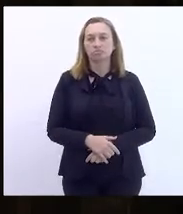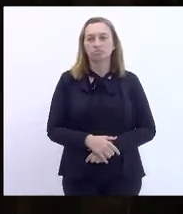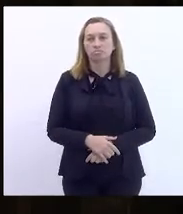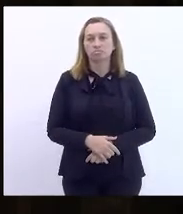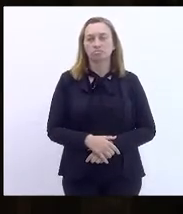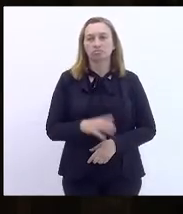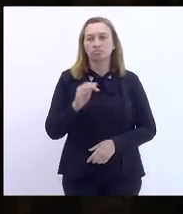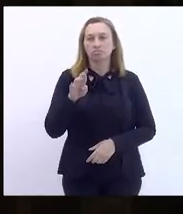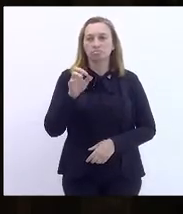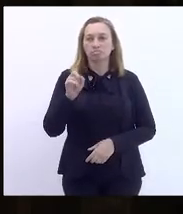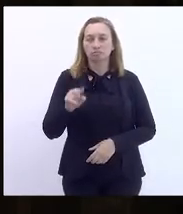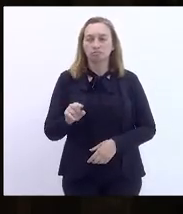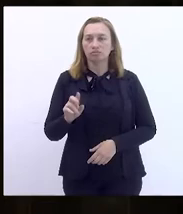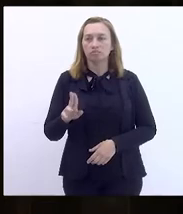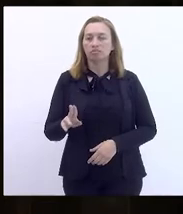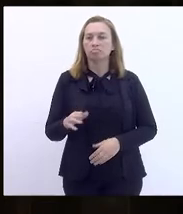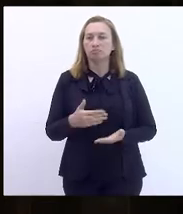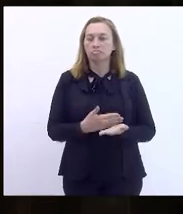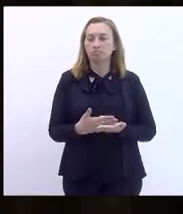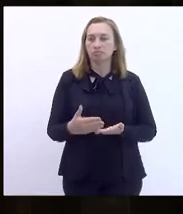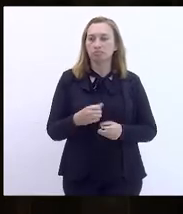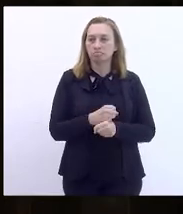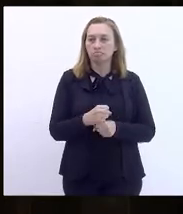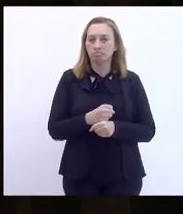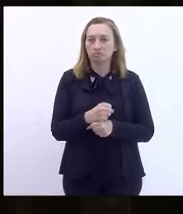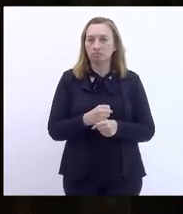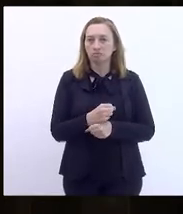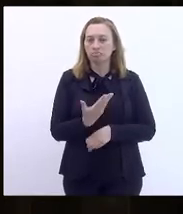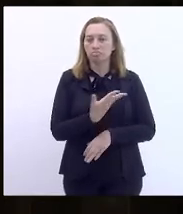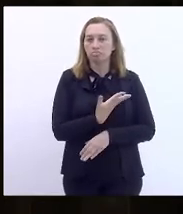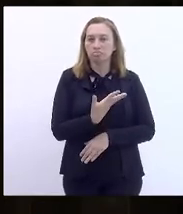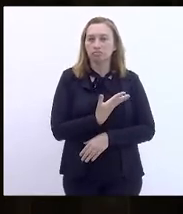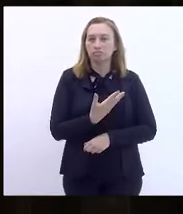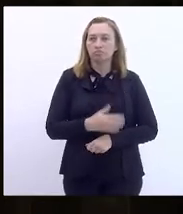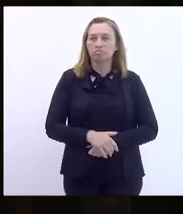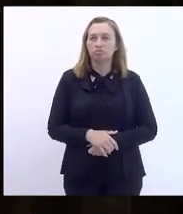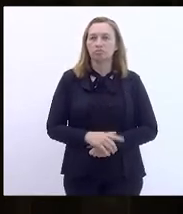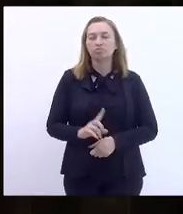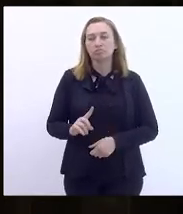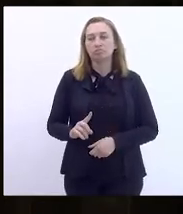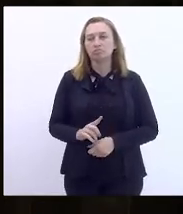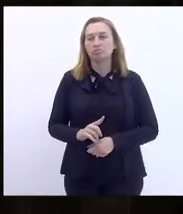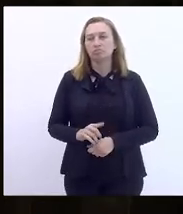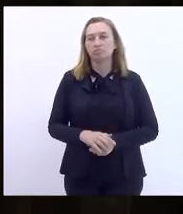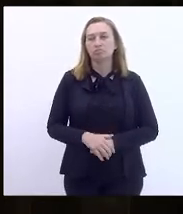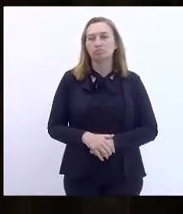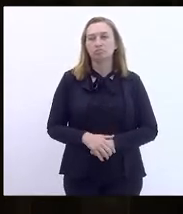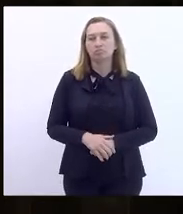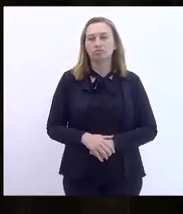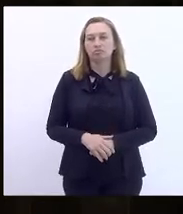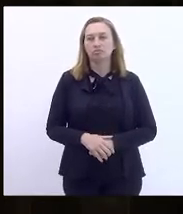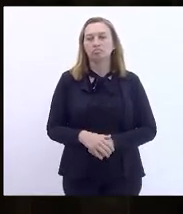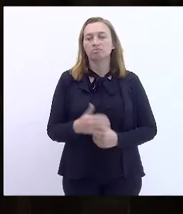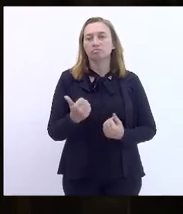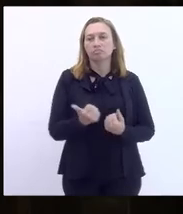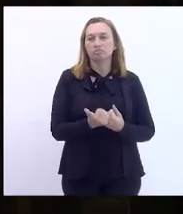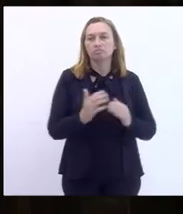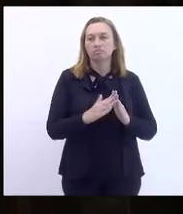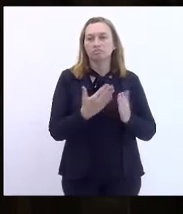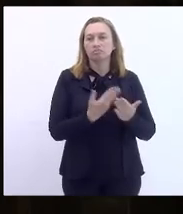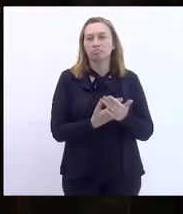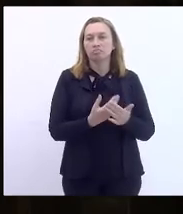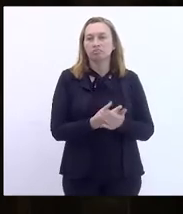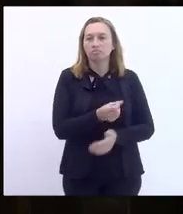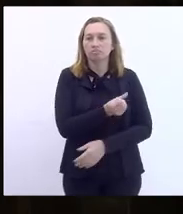no Borel no trabalho desde o início do mês do ano com companheiros que moram em cima da panela e também baixo da indiana e dando apoio escolar para a